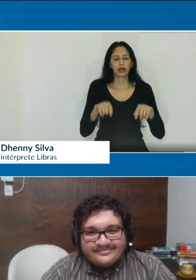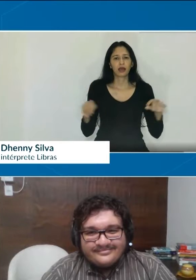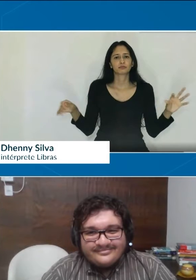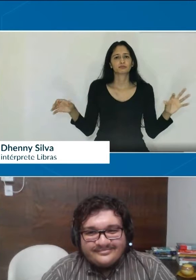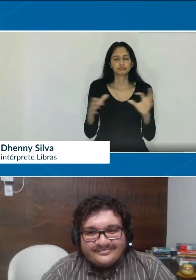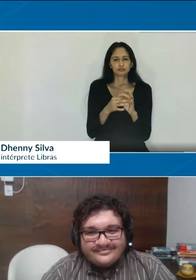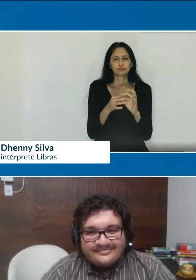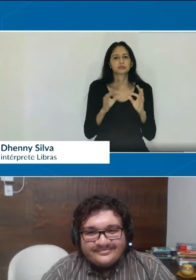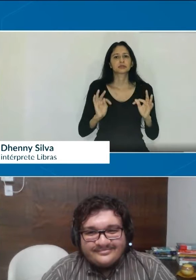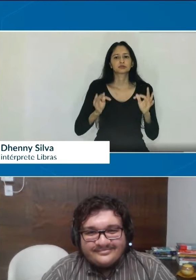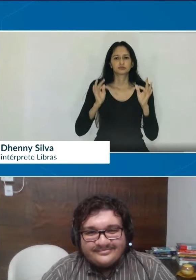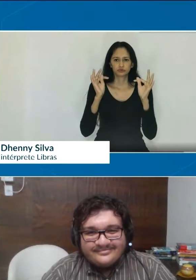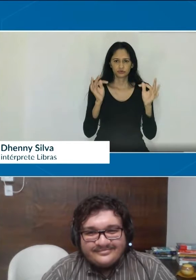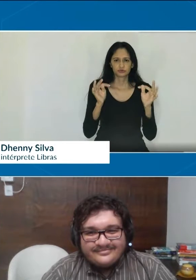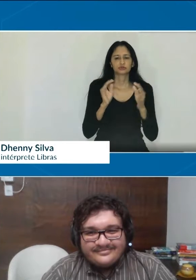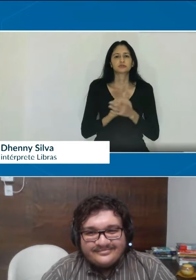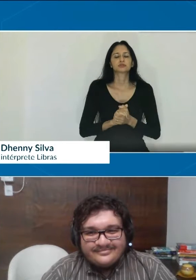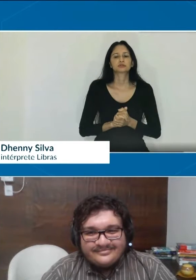uma solução,